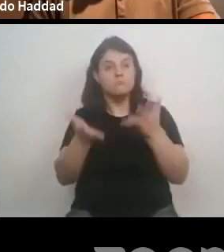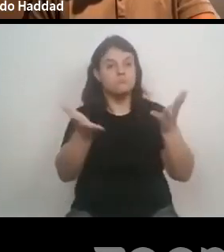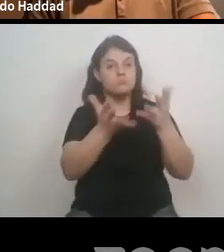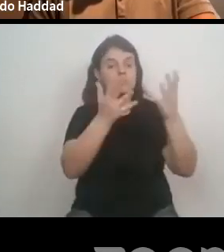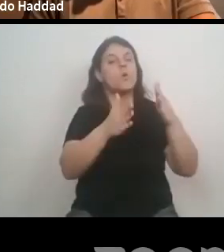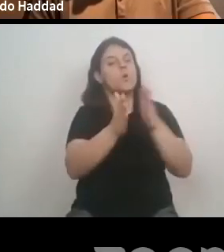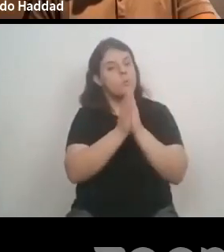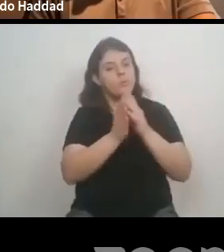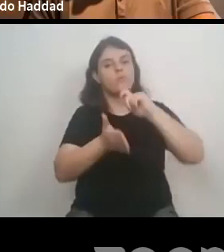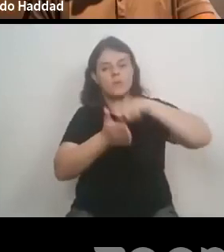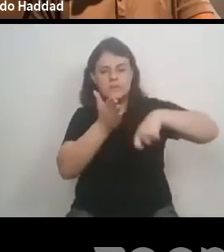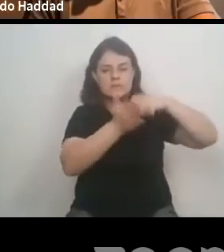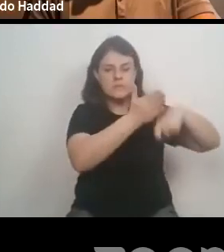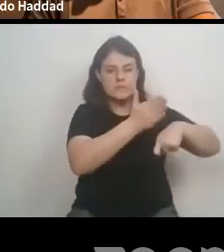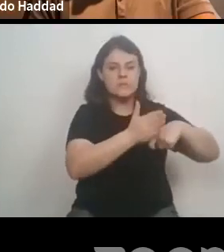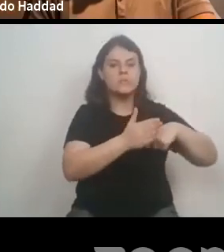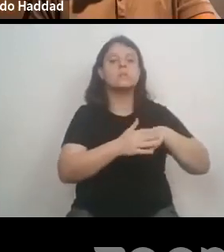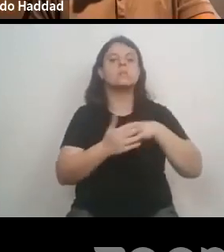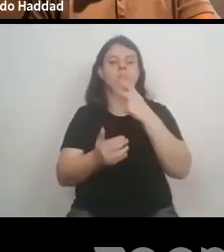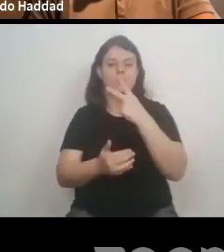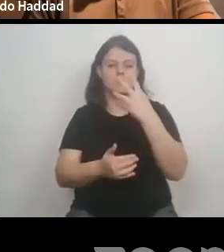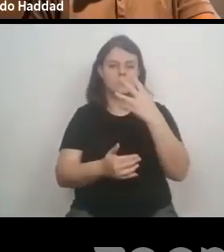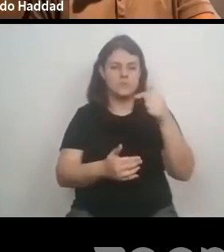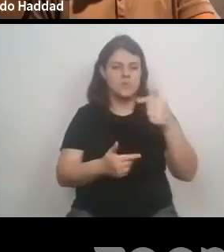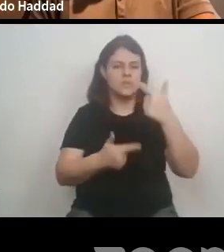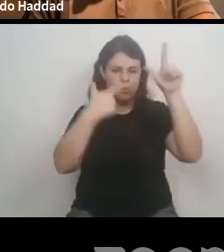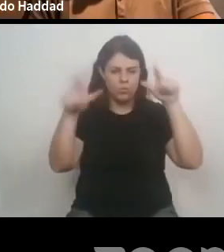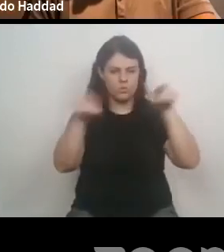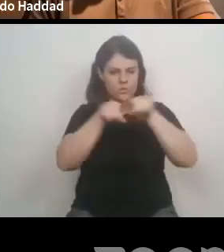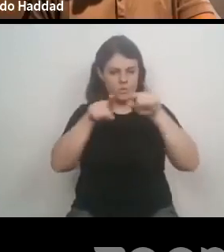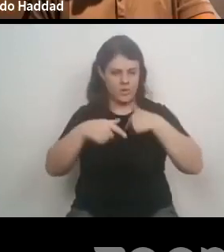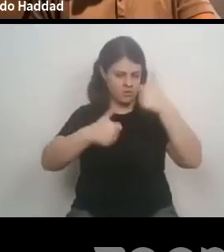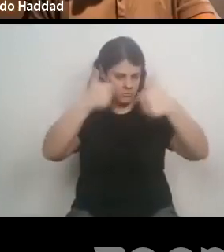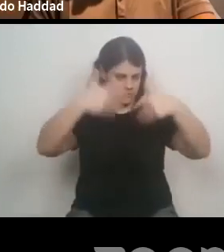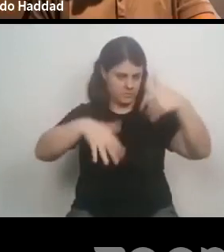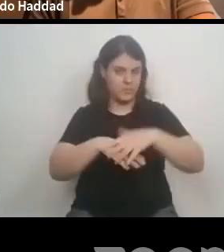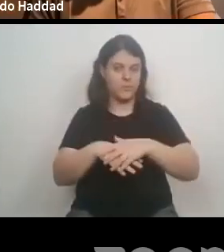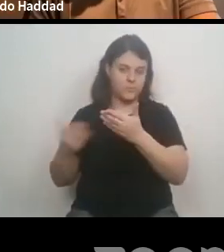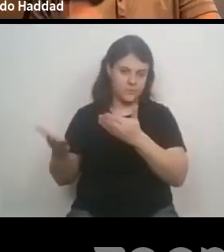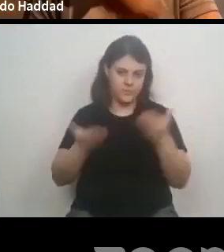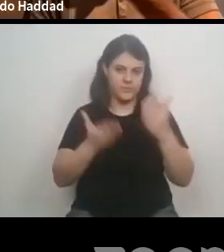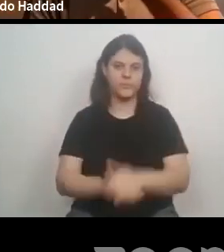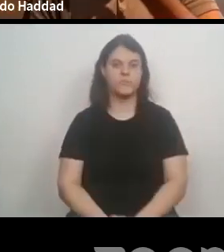assinem o 247 e os demais veículos que eu citei aqui. Então, Bruno, por favor, o vídeo.